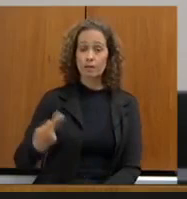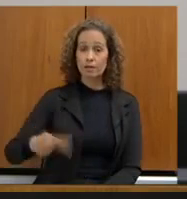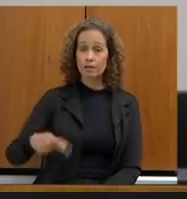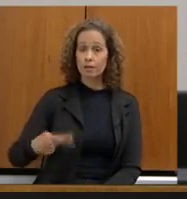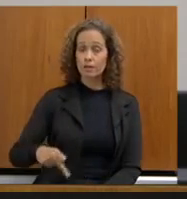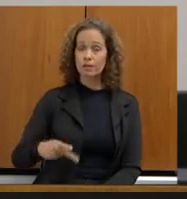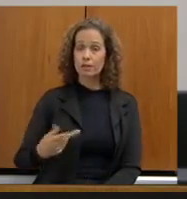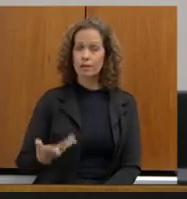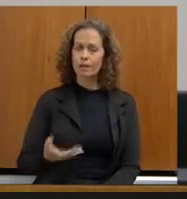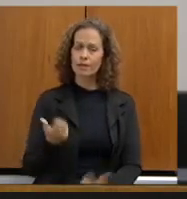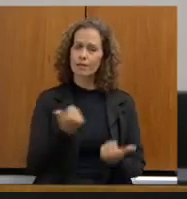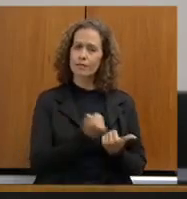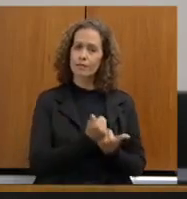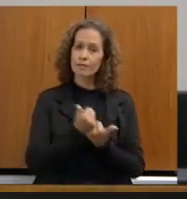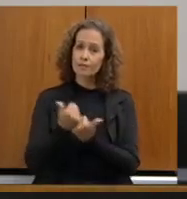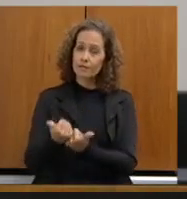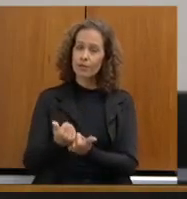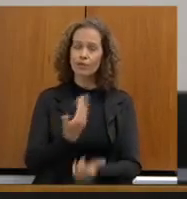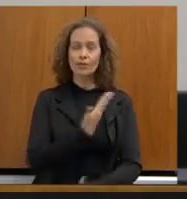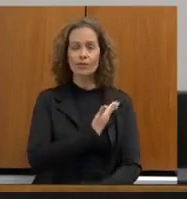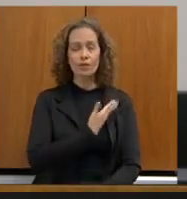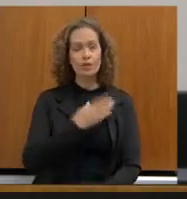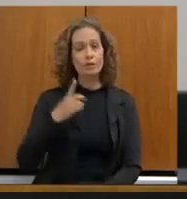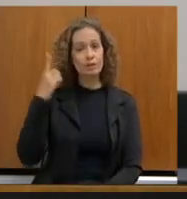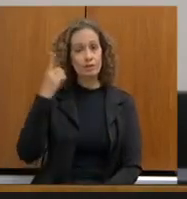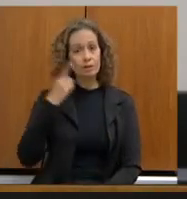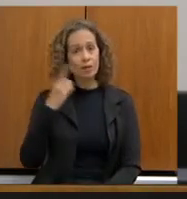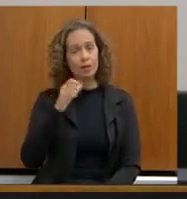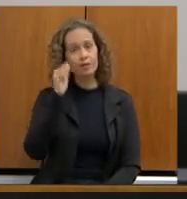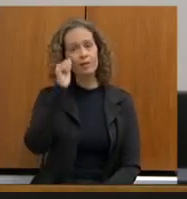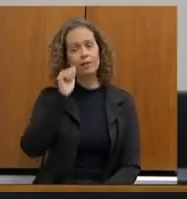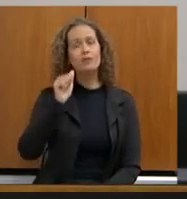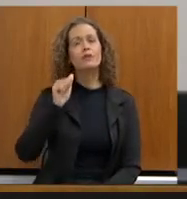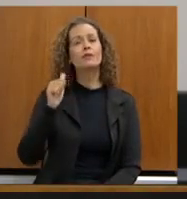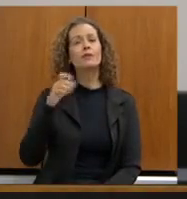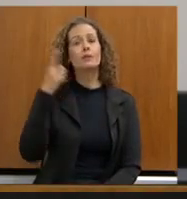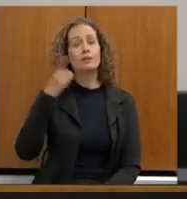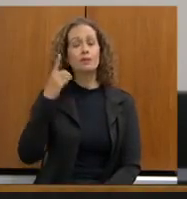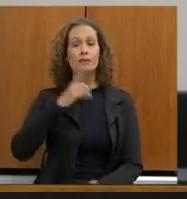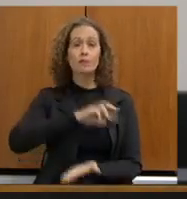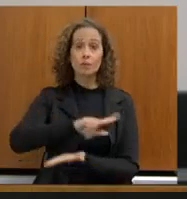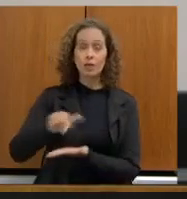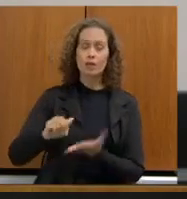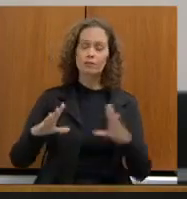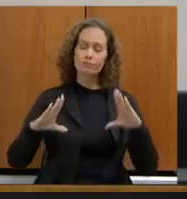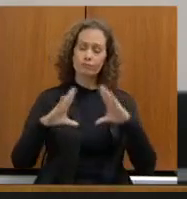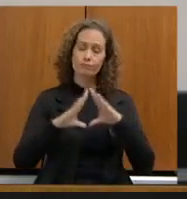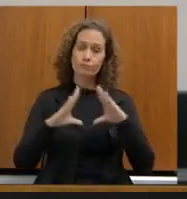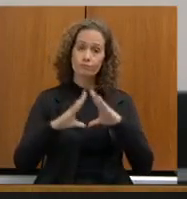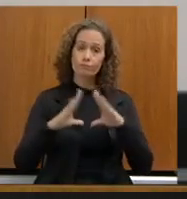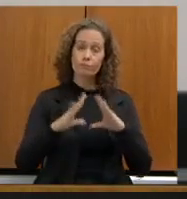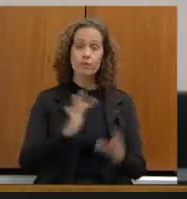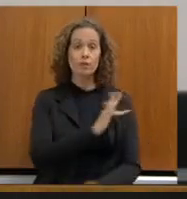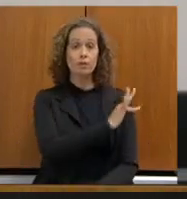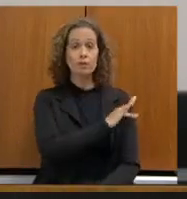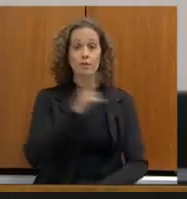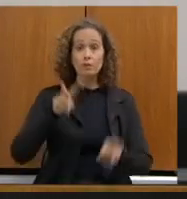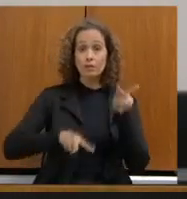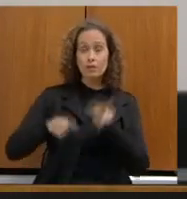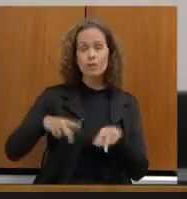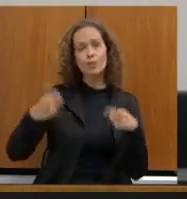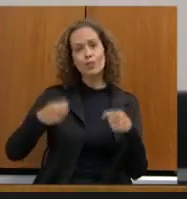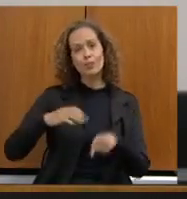casa com apoio dos demais colegas deputados e deputadas para que o Assembleia fiscalize possa ter um pouco mais de